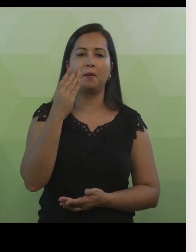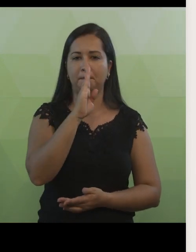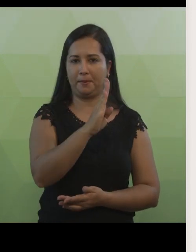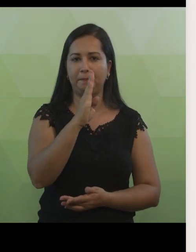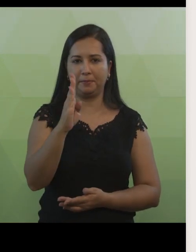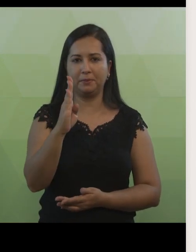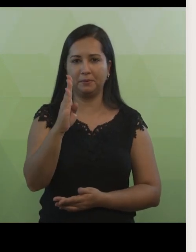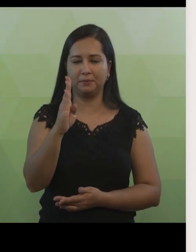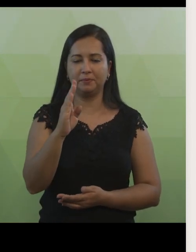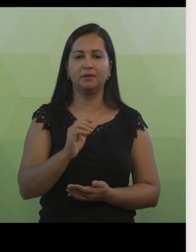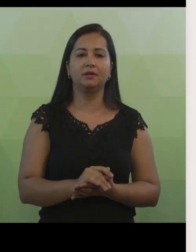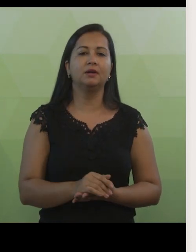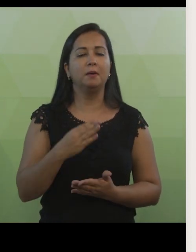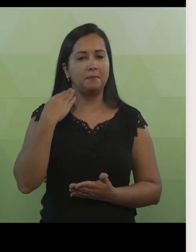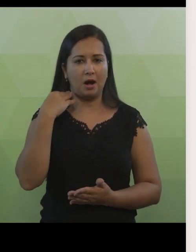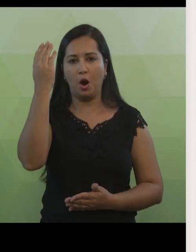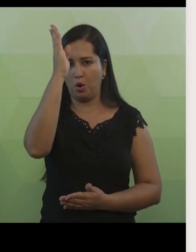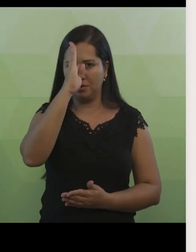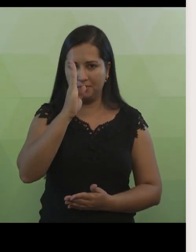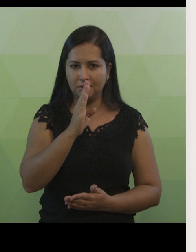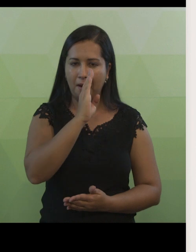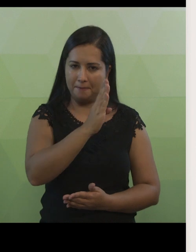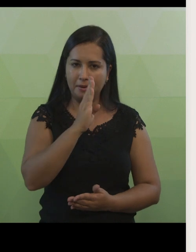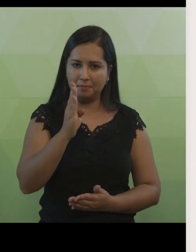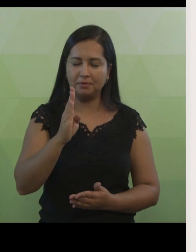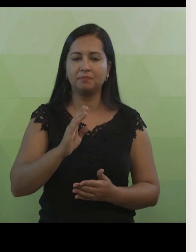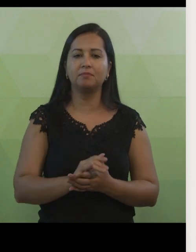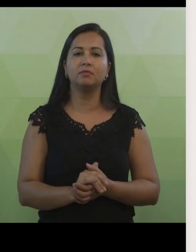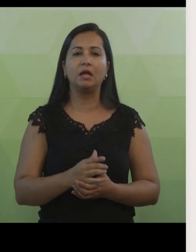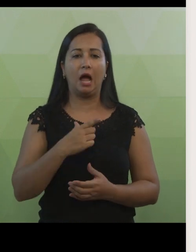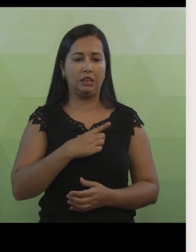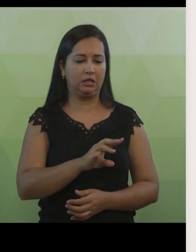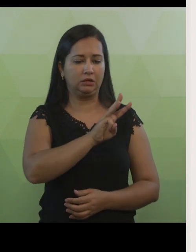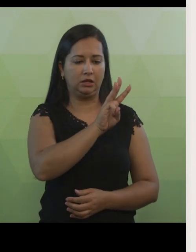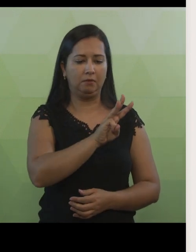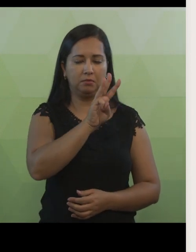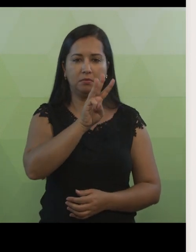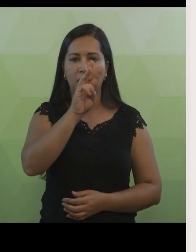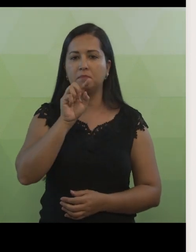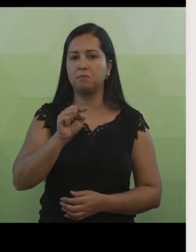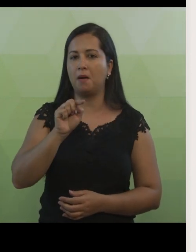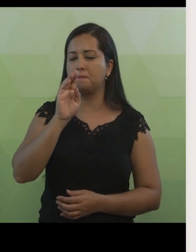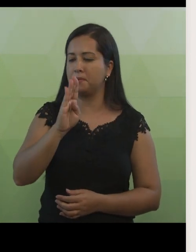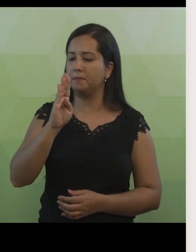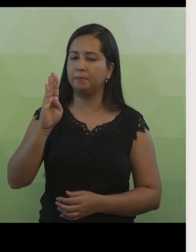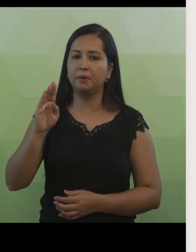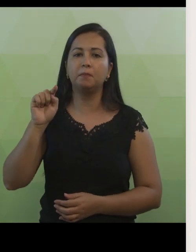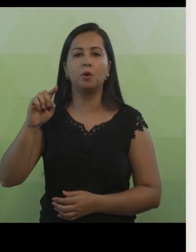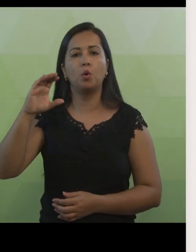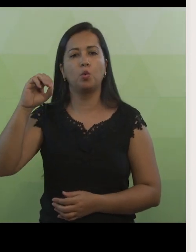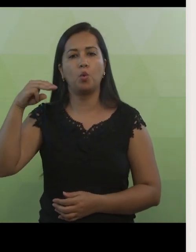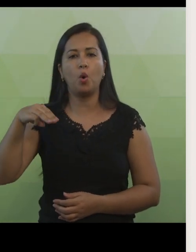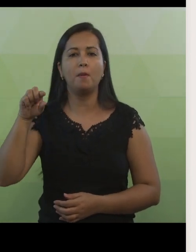como, por exemplo, o site do Banco do Brasil. Então, ele tem um certificado digital emitido para o endereço